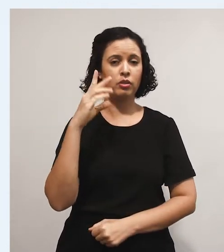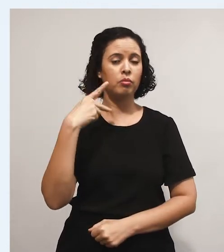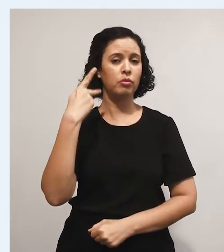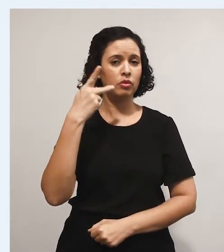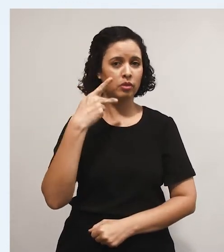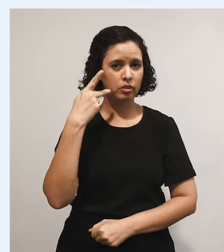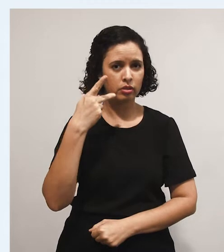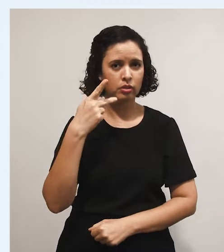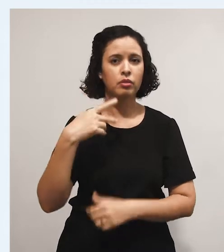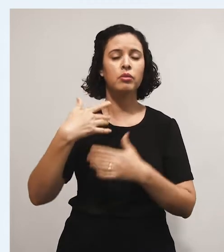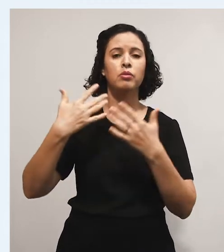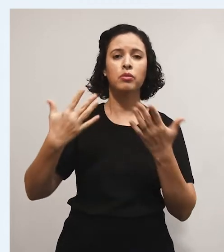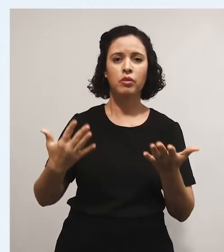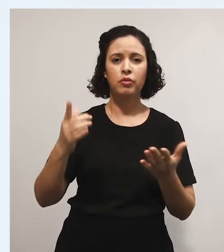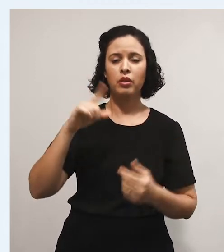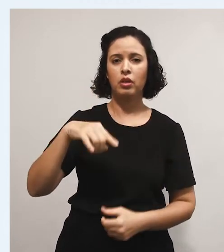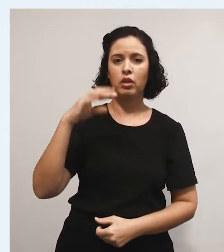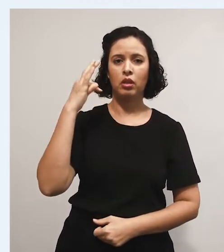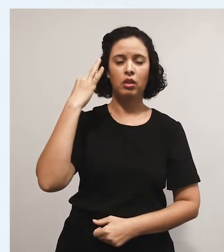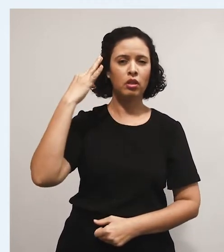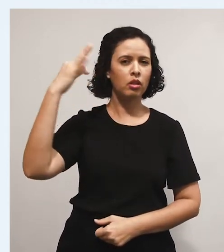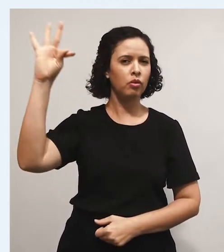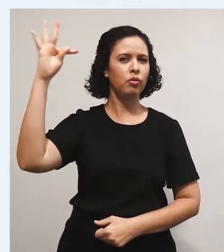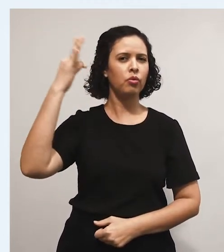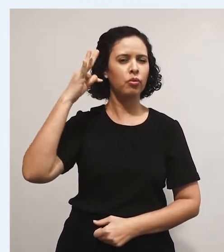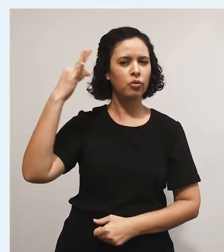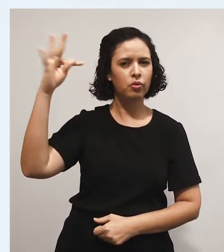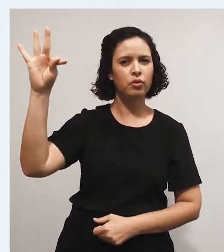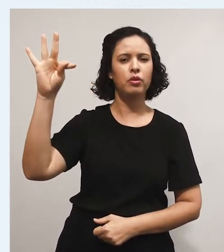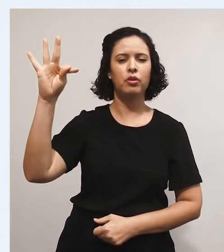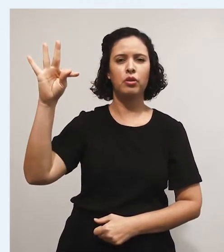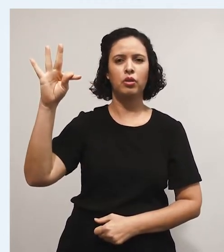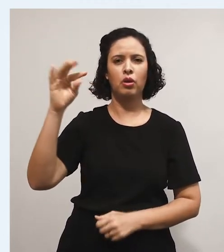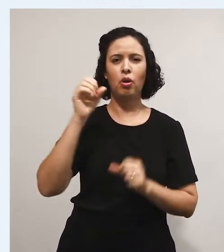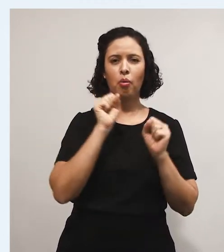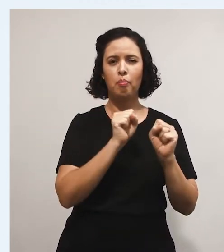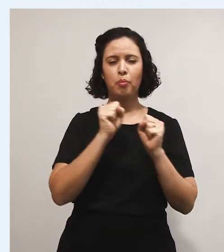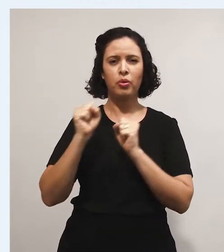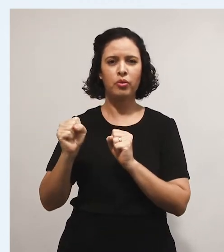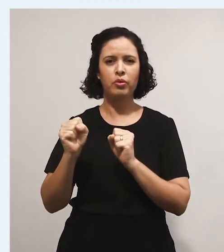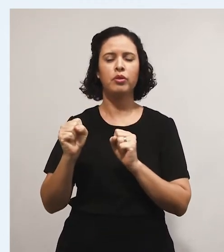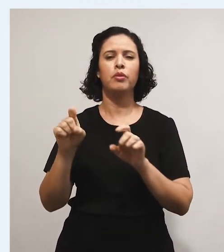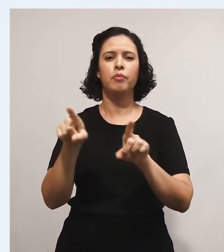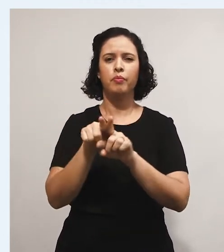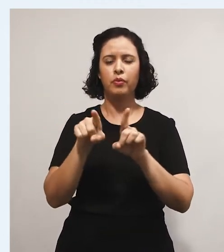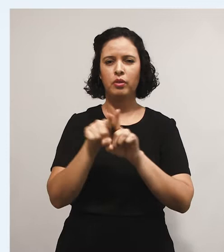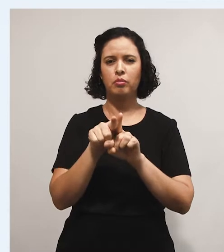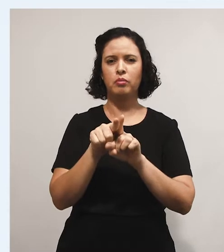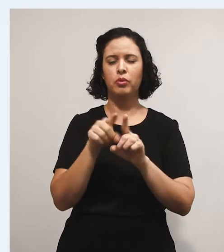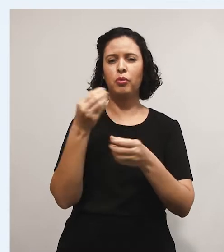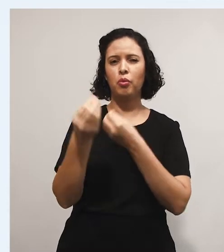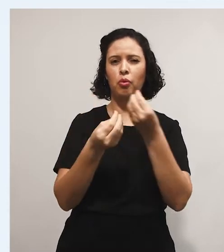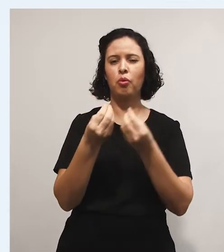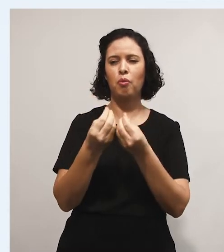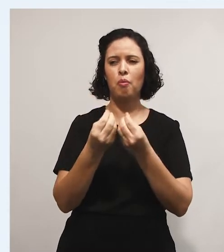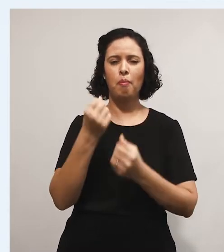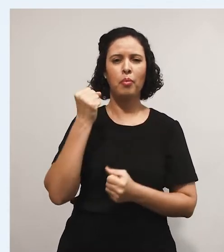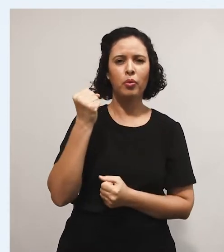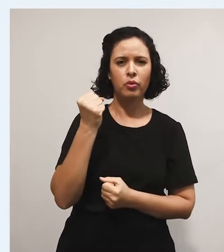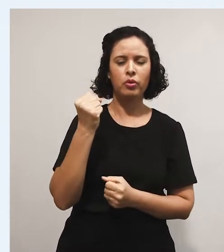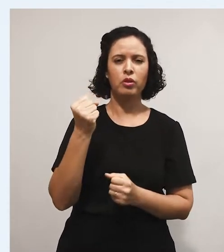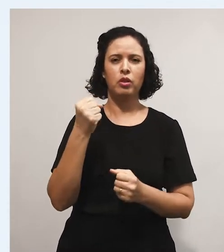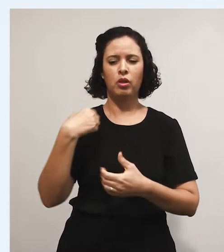sobre teorias do poder, poder, relações de poder,